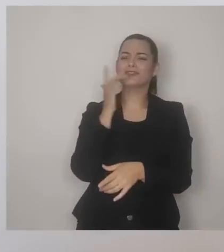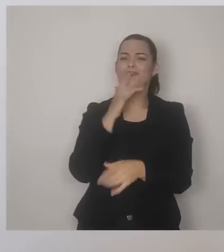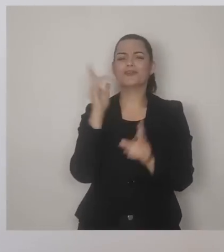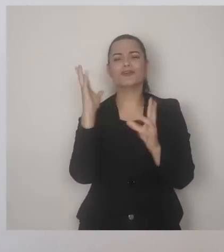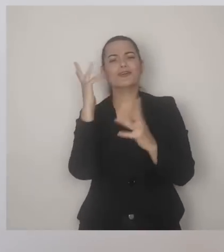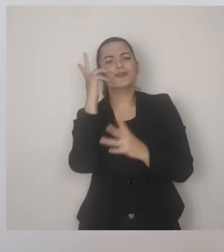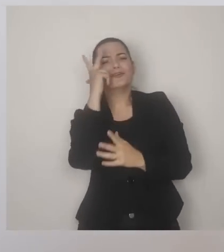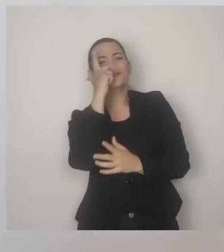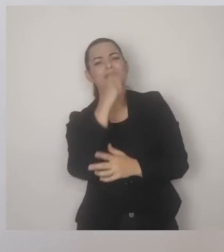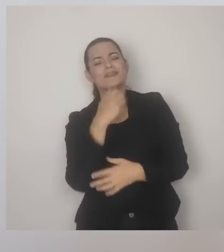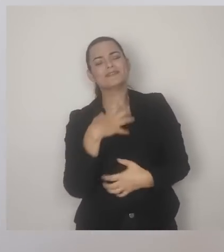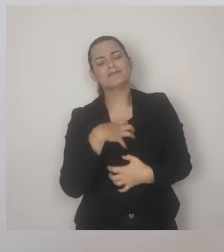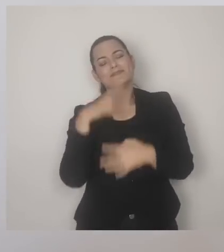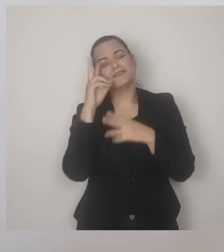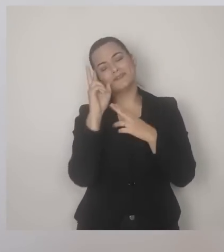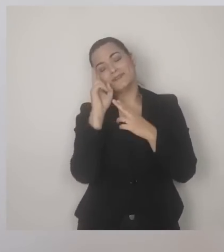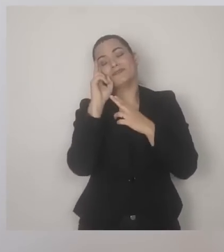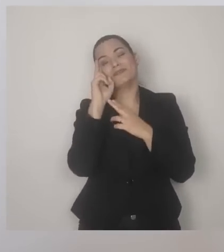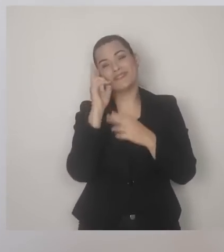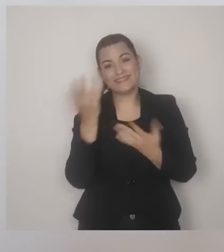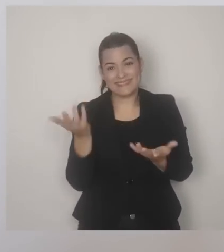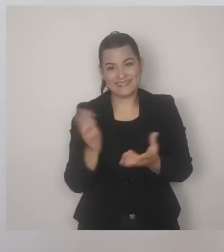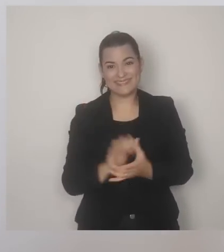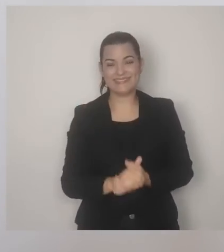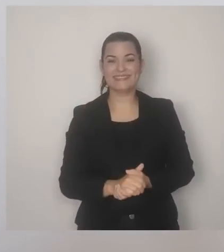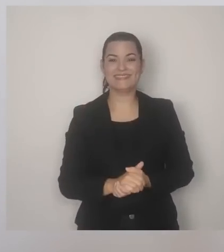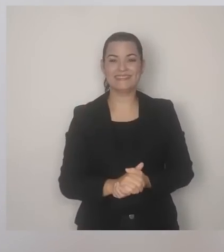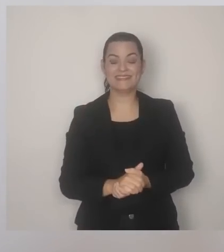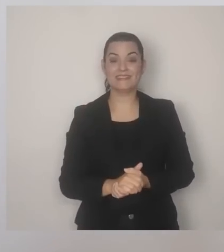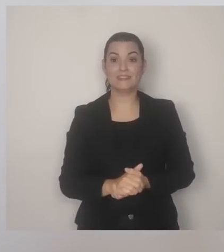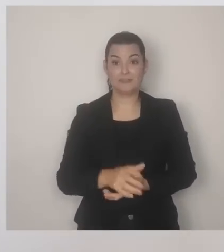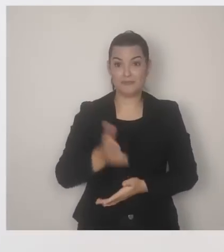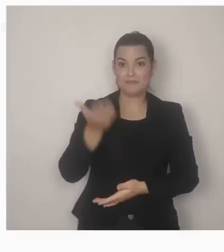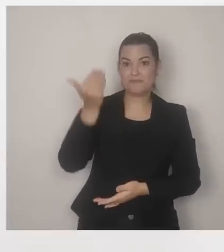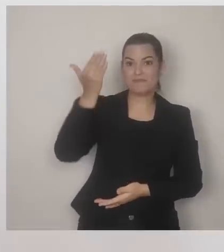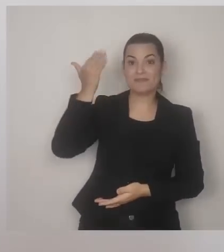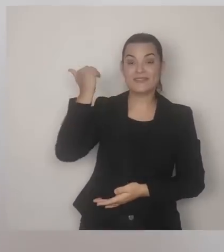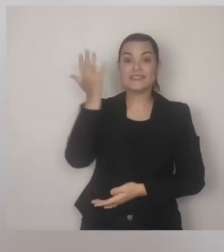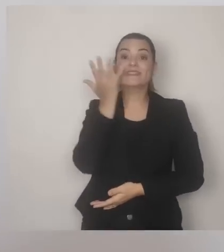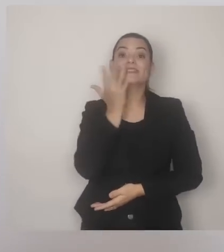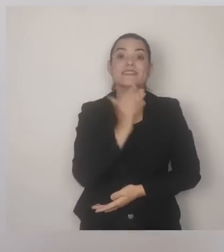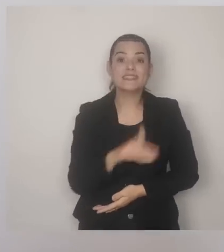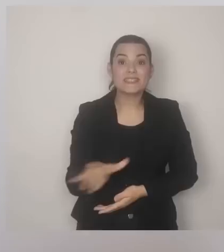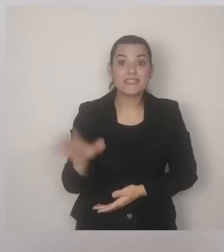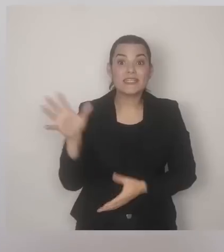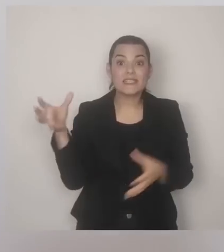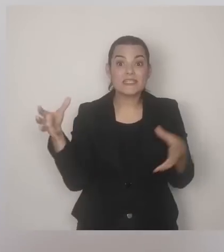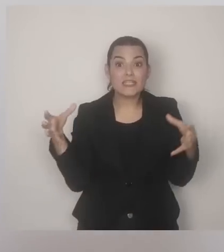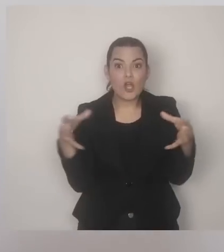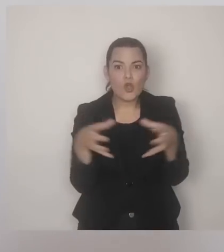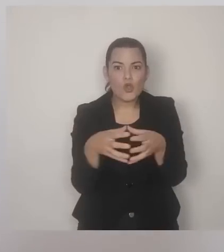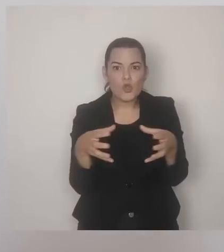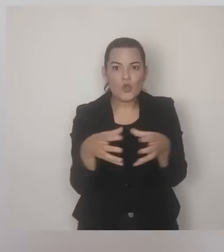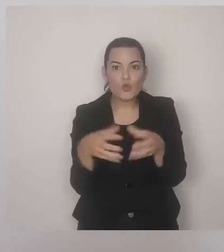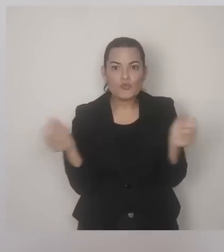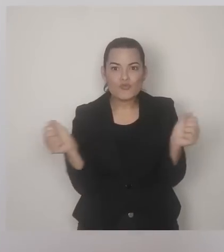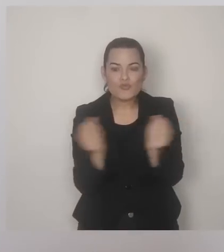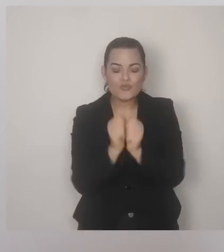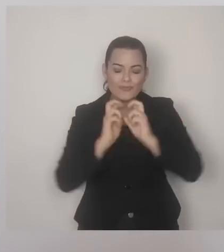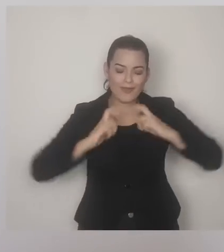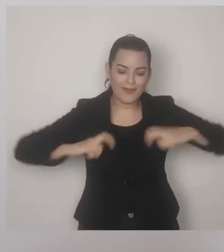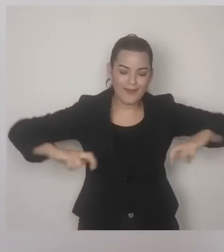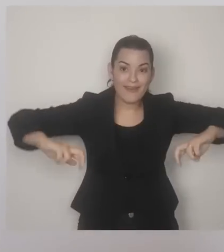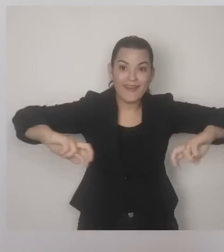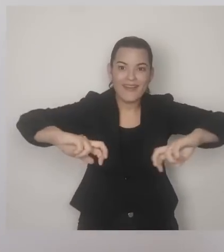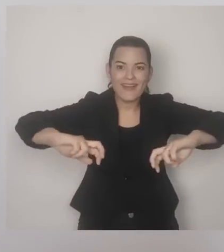Essa música é muito bonita. Acabei tirando um cochilo. Antigamente, as crianças se reuniam